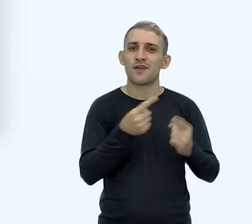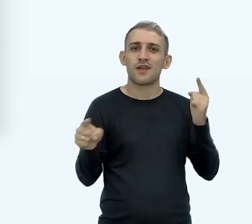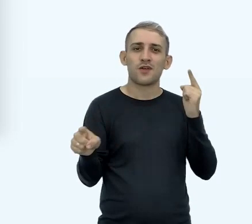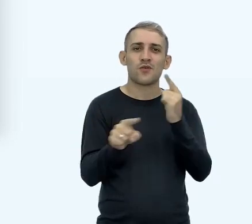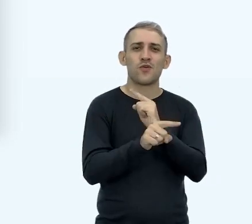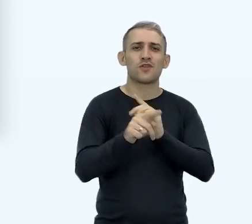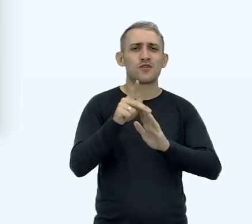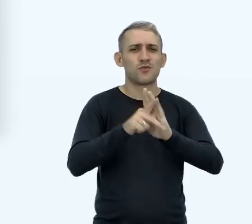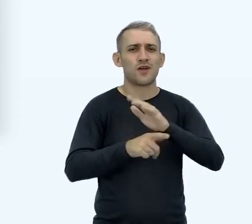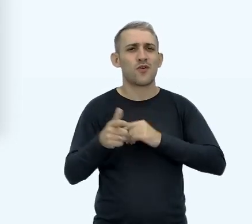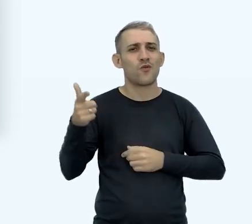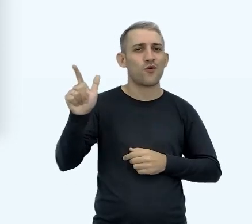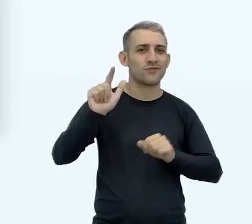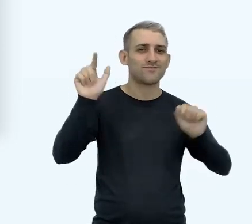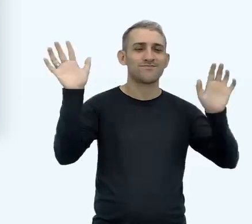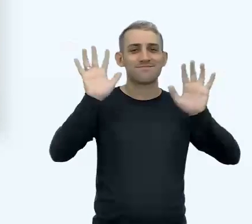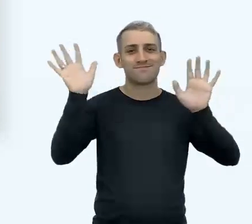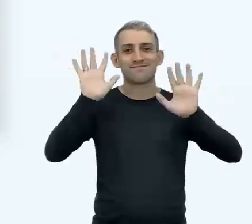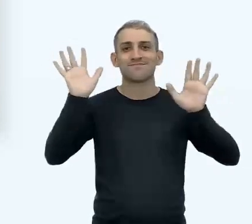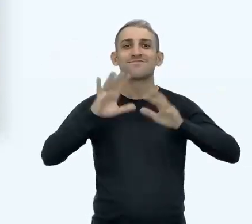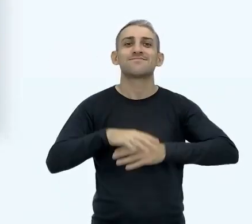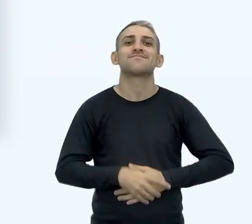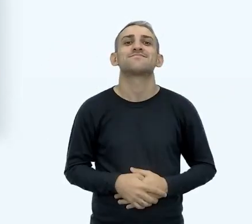próximos projetos. Falou!